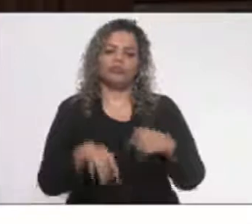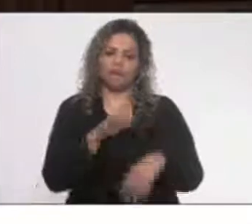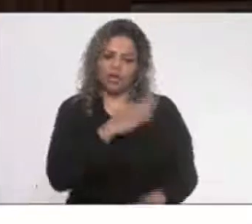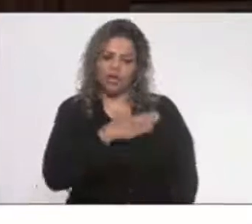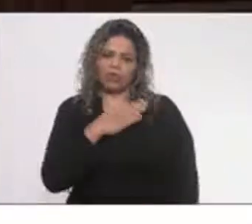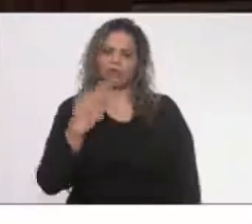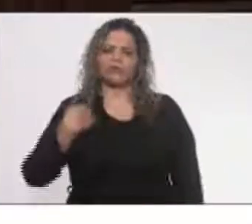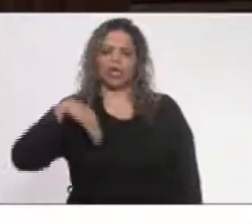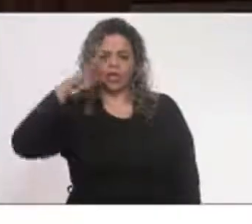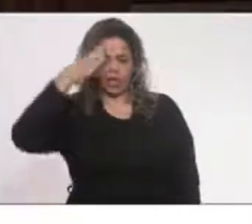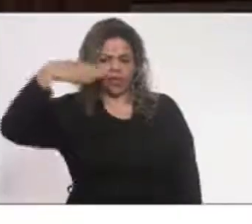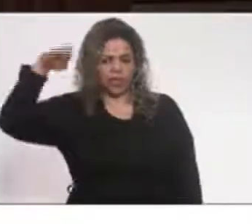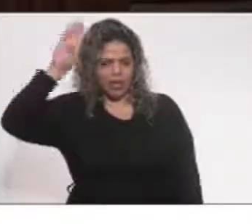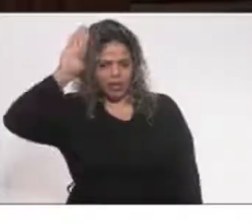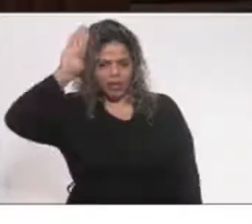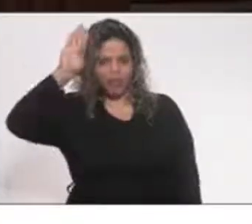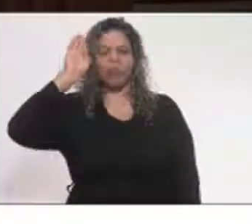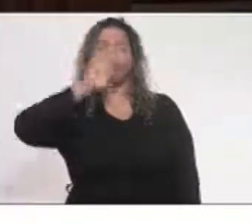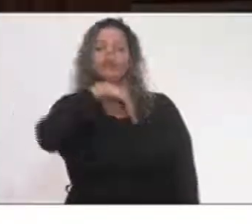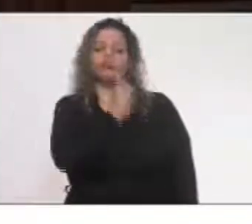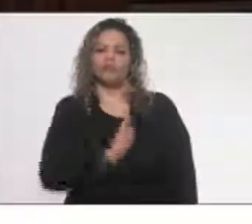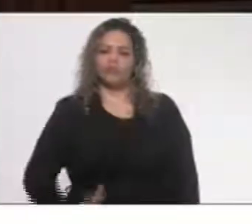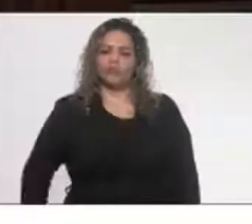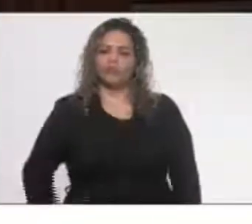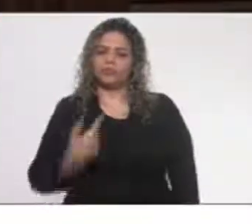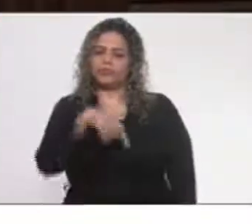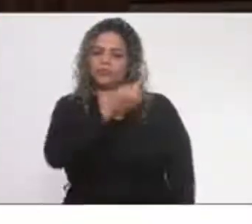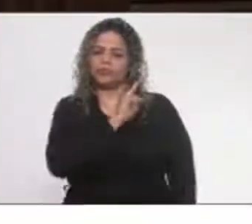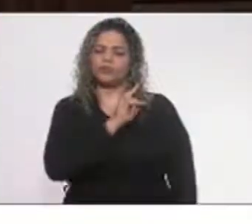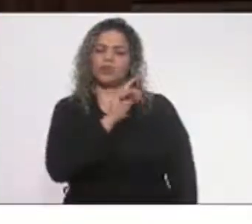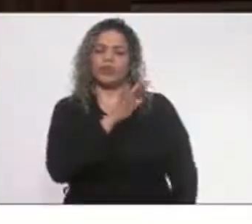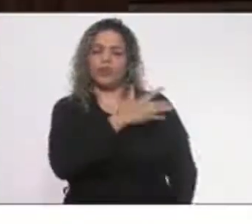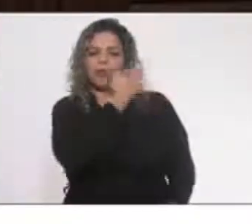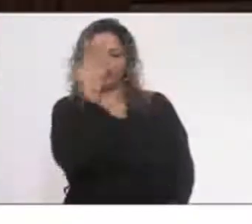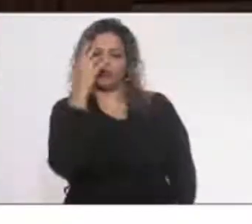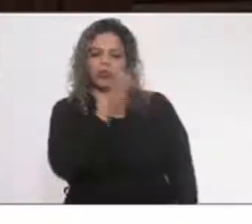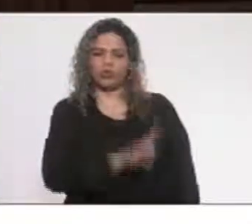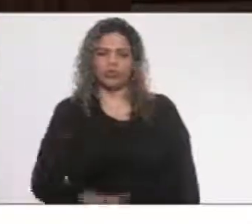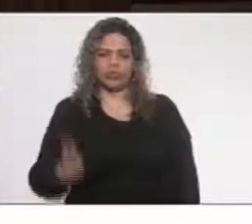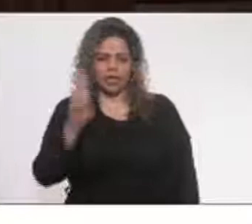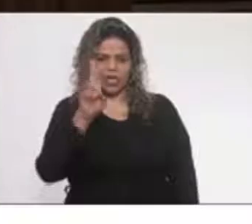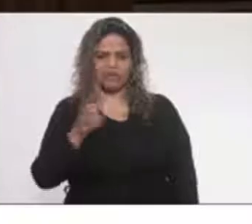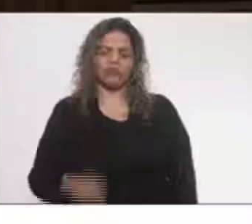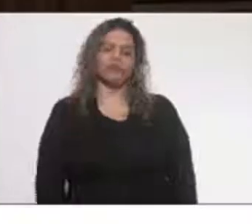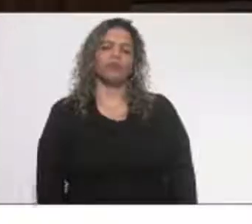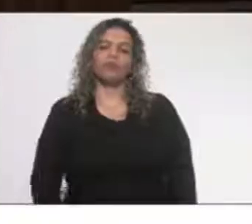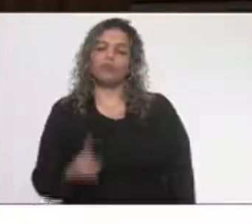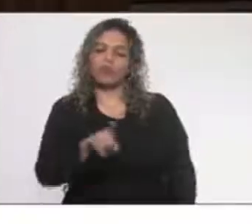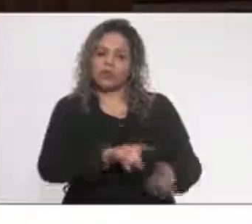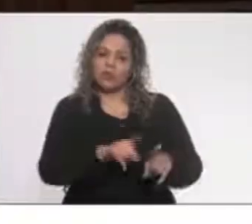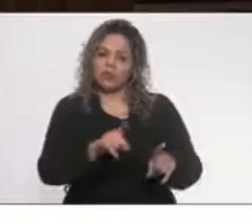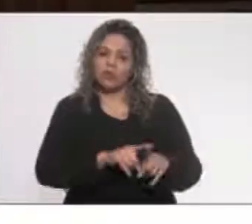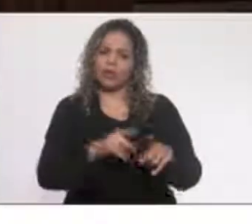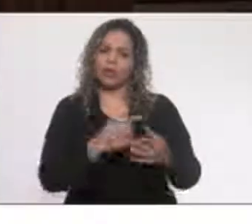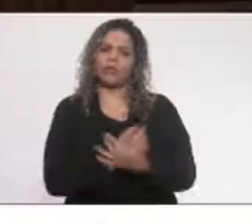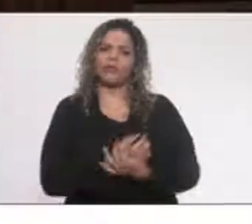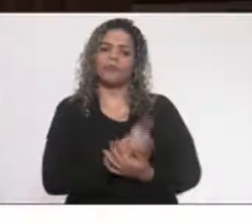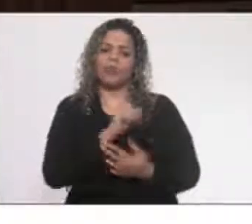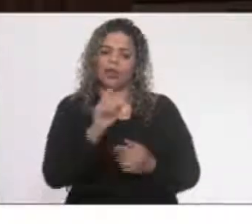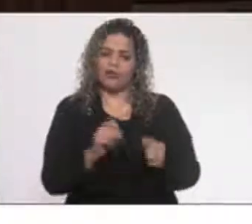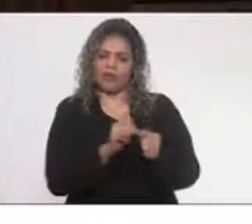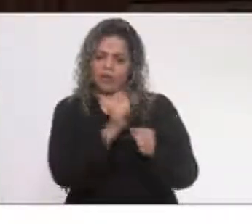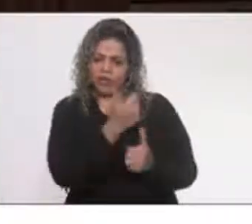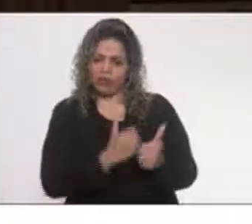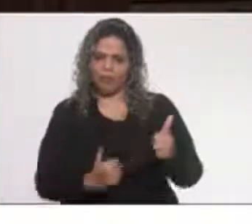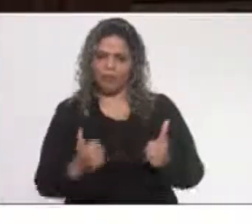acadêmico, do espírito público de suas respectivas comunidades universitárias. Além disso, fazer a